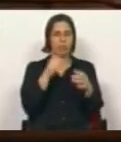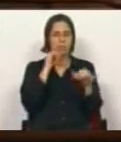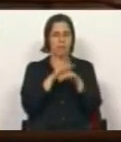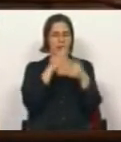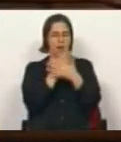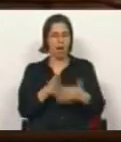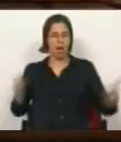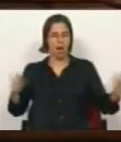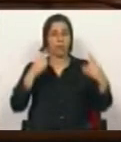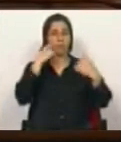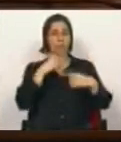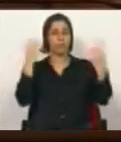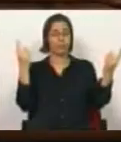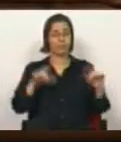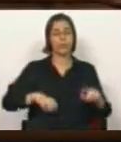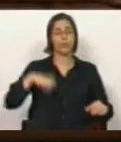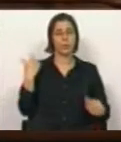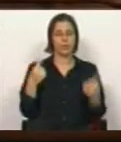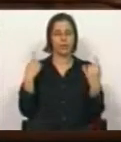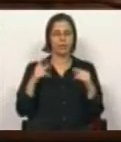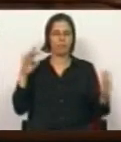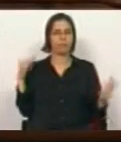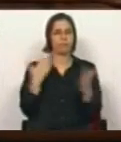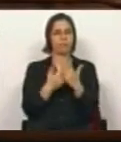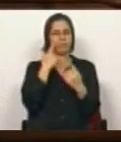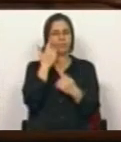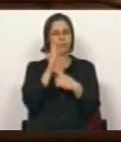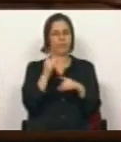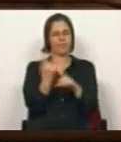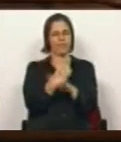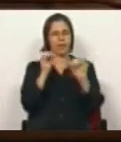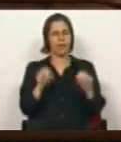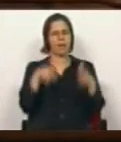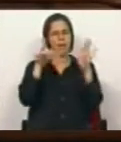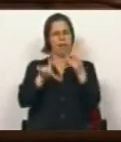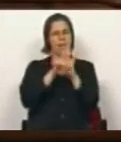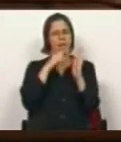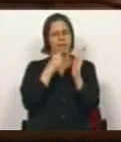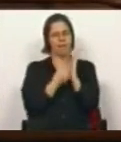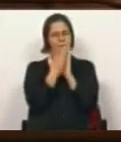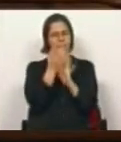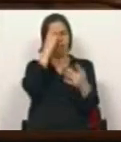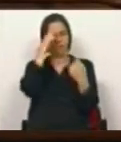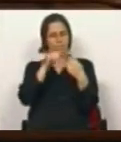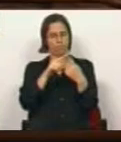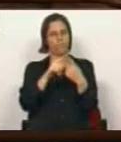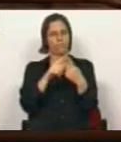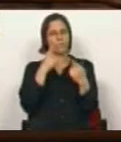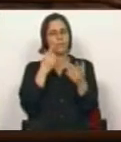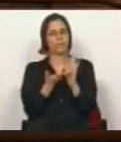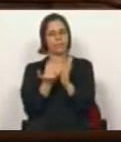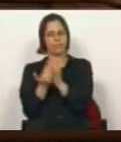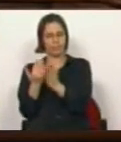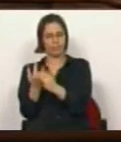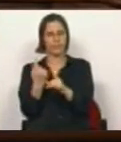oceanos. Como é público, os Verdes têm ao longo dos anos apresentado diversas iniciativas legislativas visando sobretudo a redução